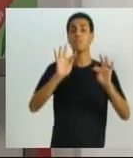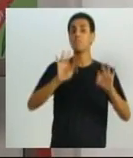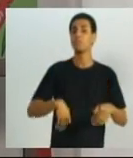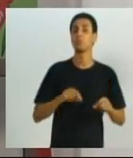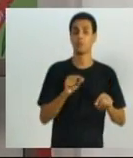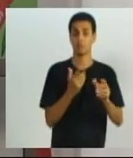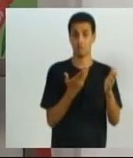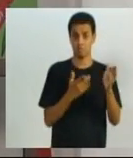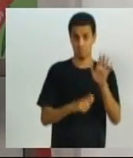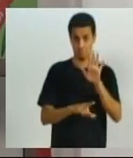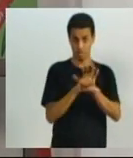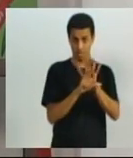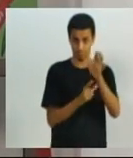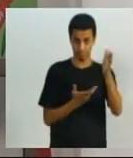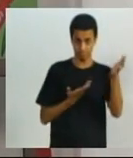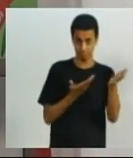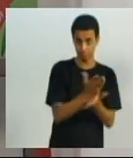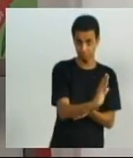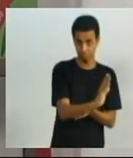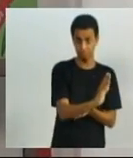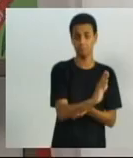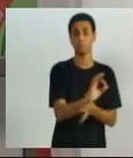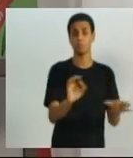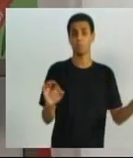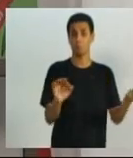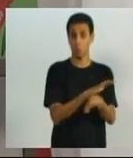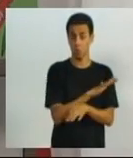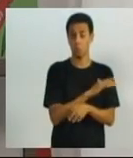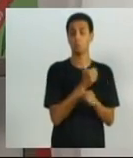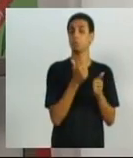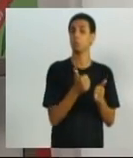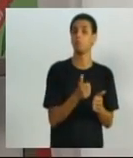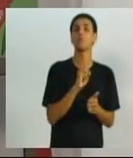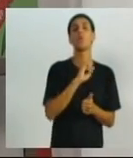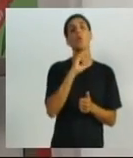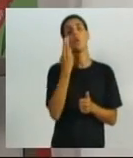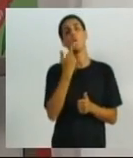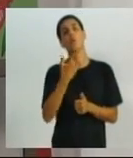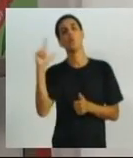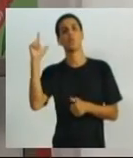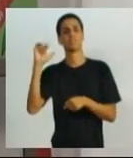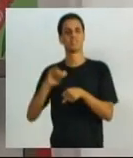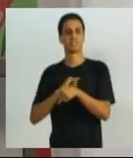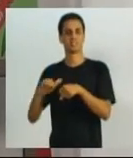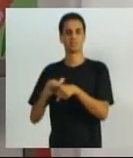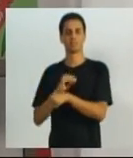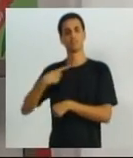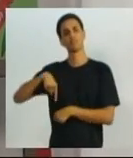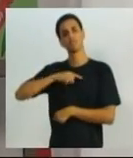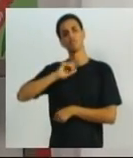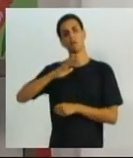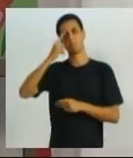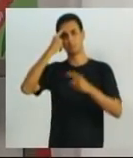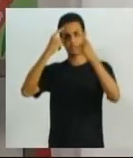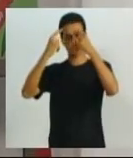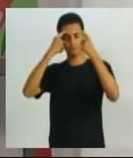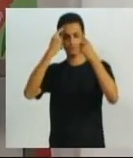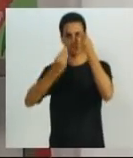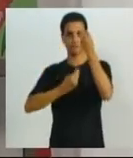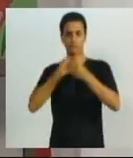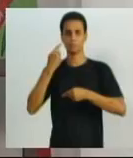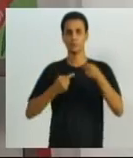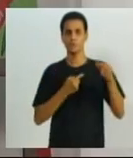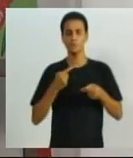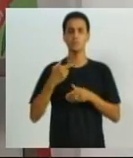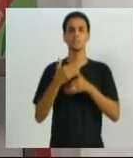aprovada, ou a lei aprovada, vereador Robinho, ou outras alternativas que nós já estamos pensando em como chegar no final dessa história